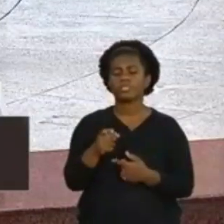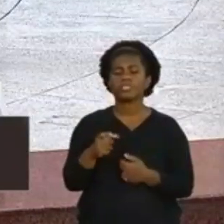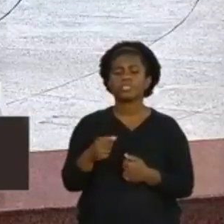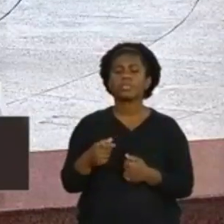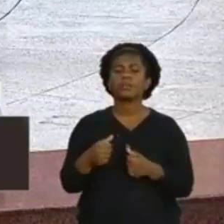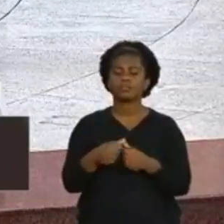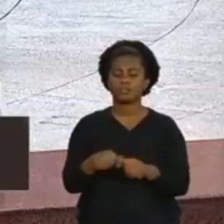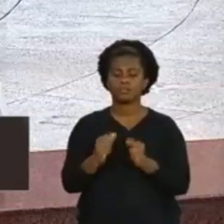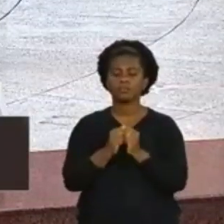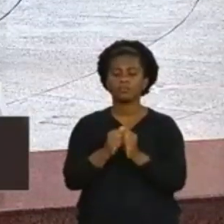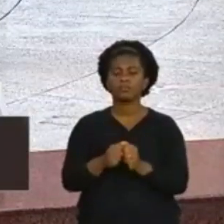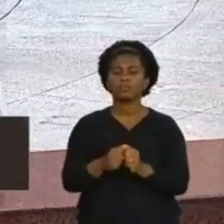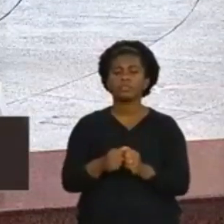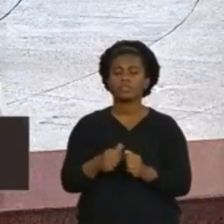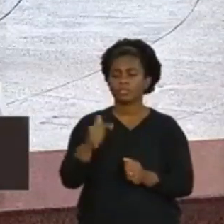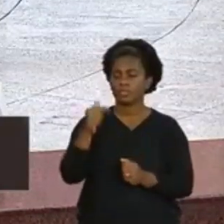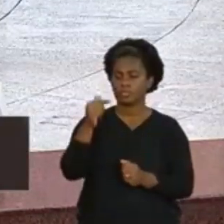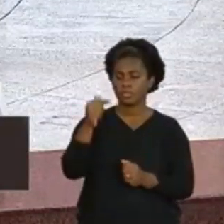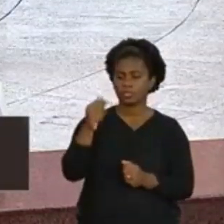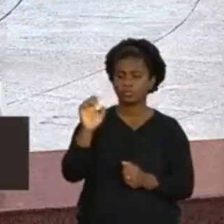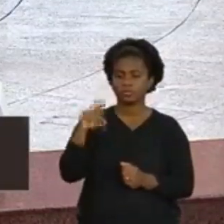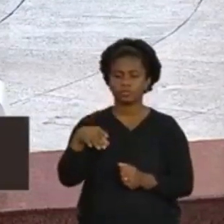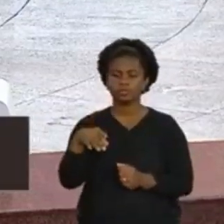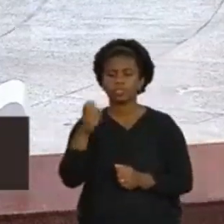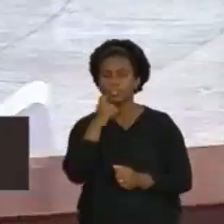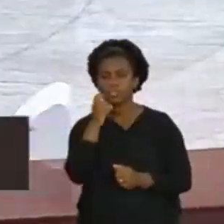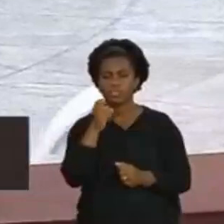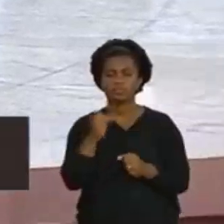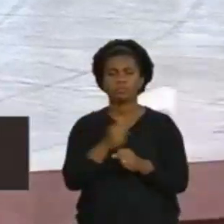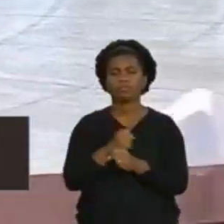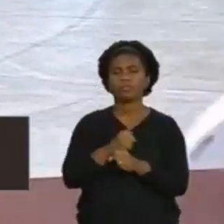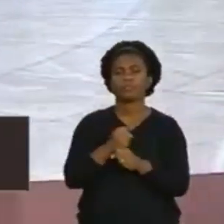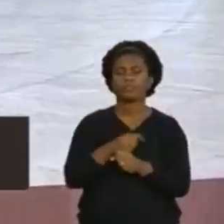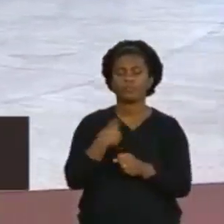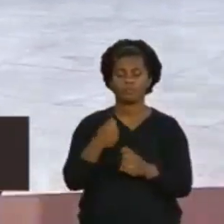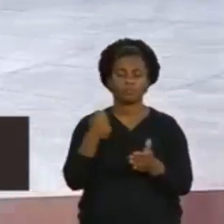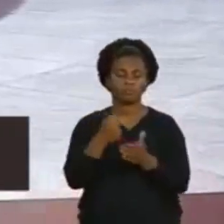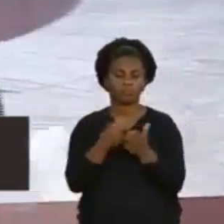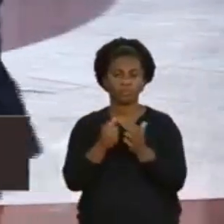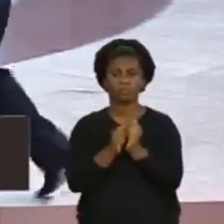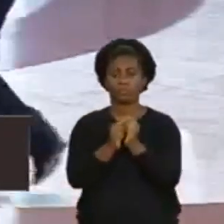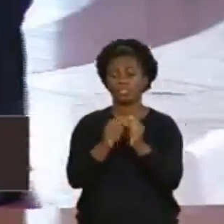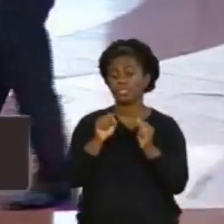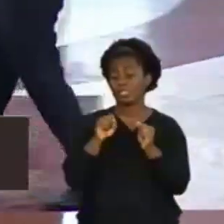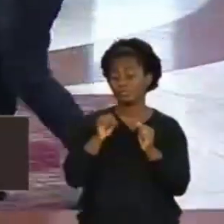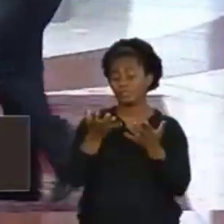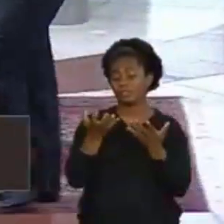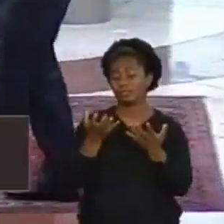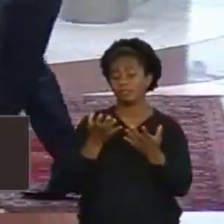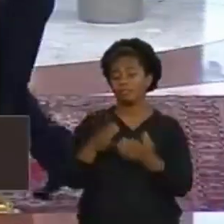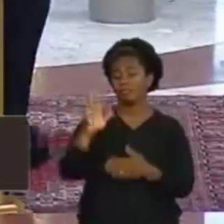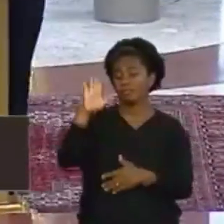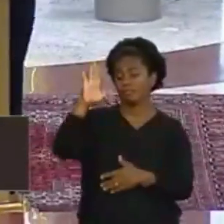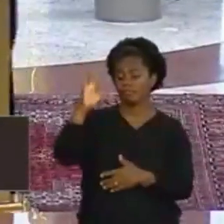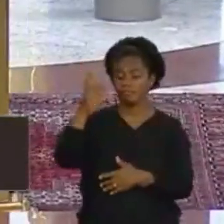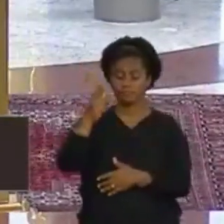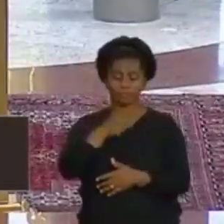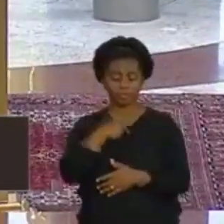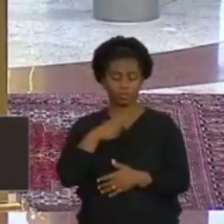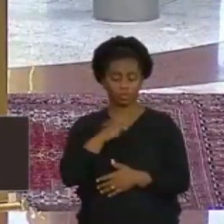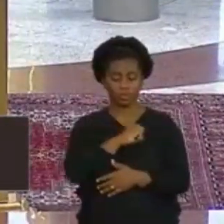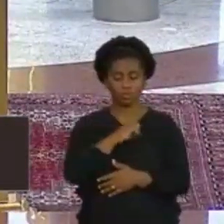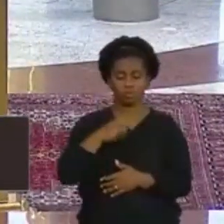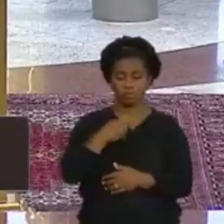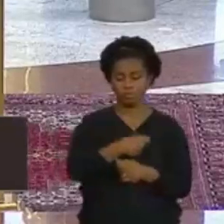todo o mal esse ano, em nome de Jesus. Se você quiser, levante a mão, que o pastor vai levar até você, o obreiro. Depois